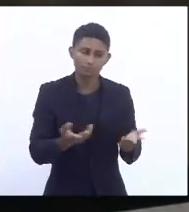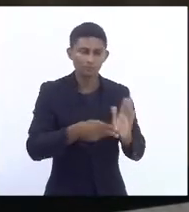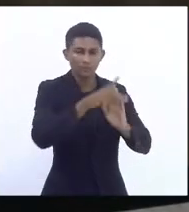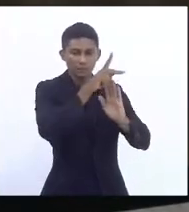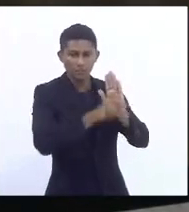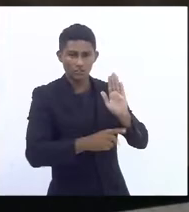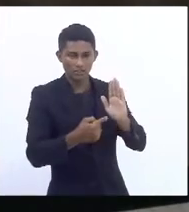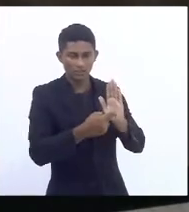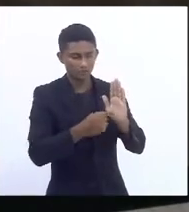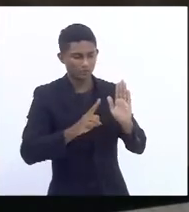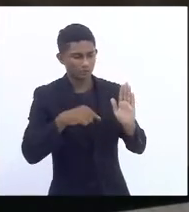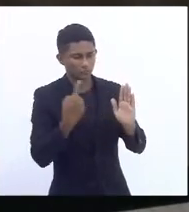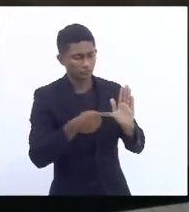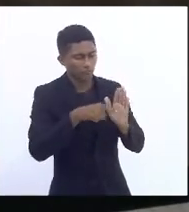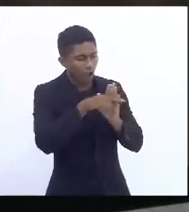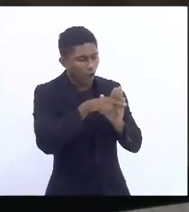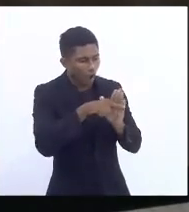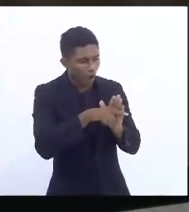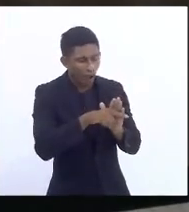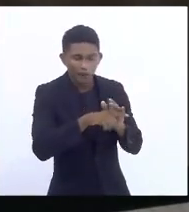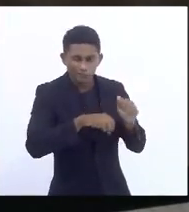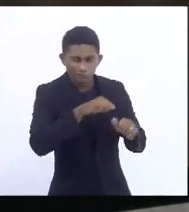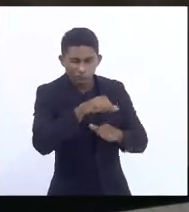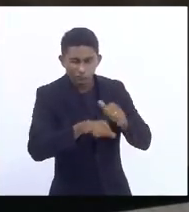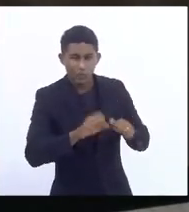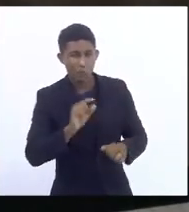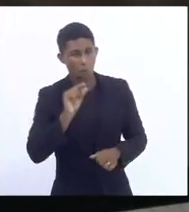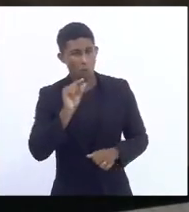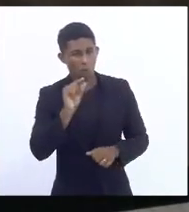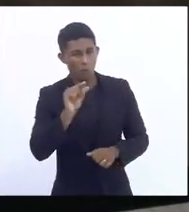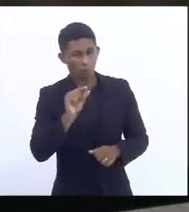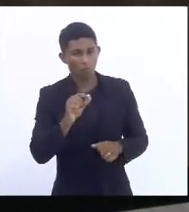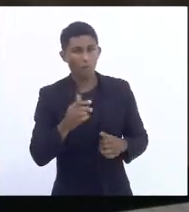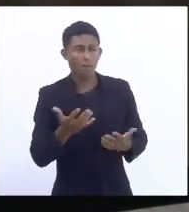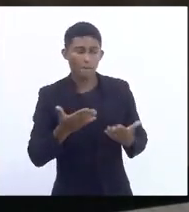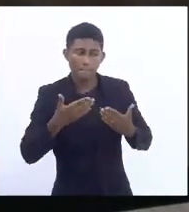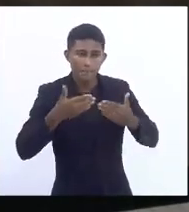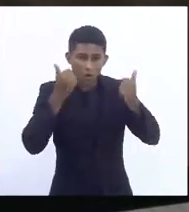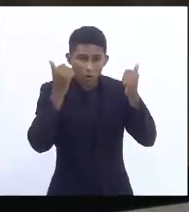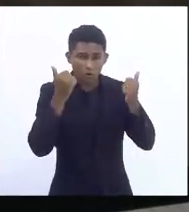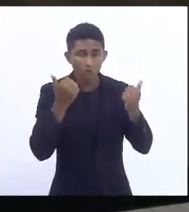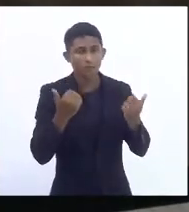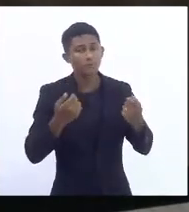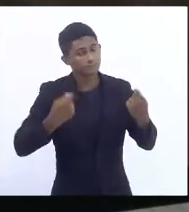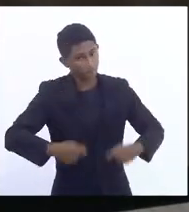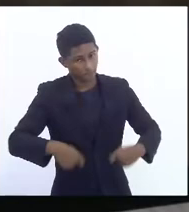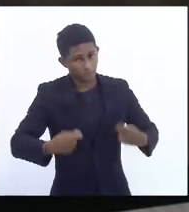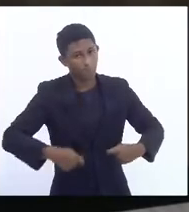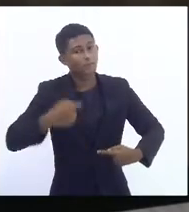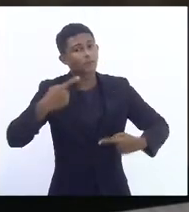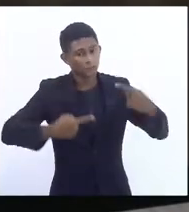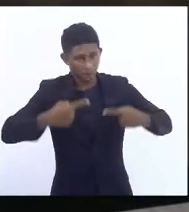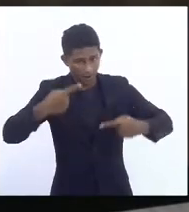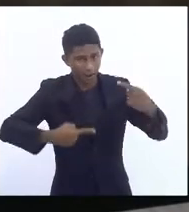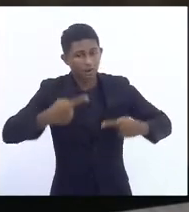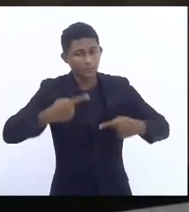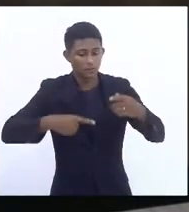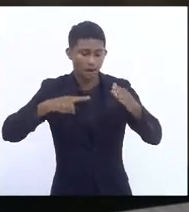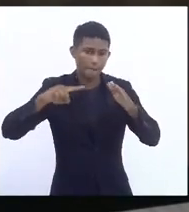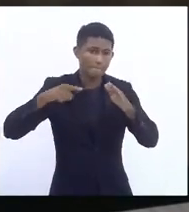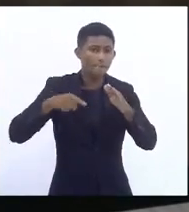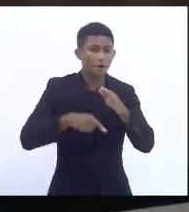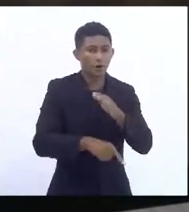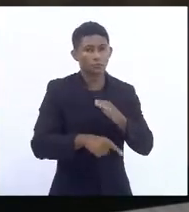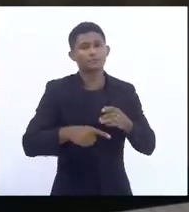nesse sentido, entendendo que, para ele ser levado à frente como política pública, ele requer um debate ainda mais profundo,